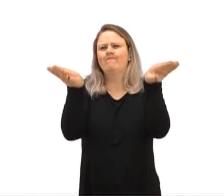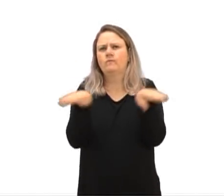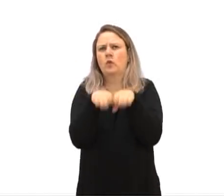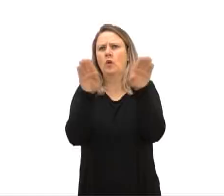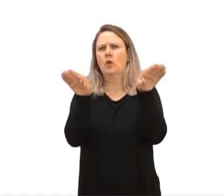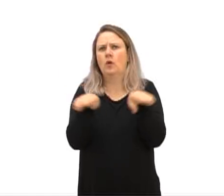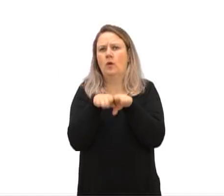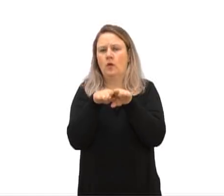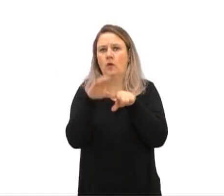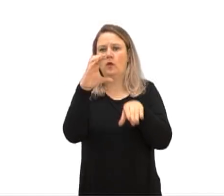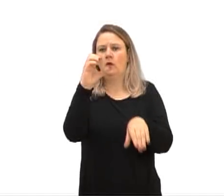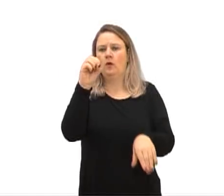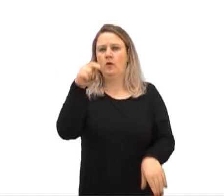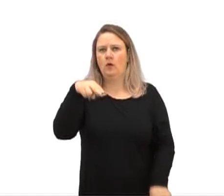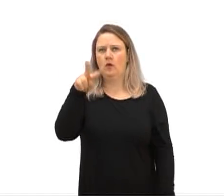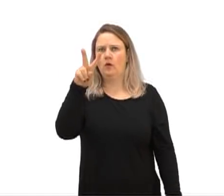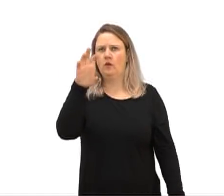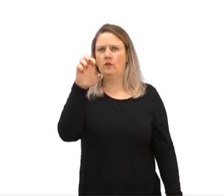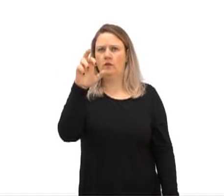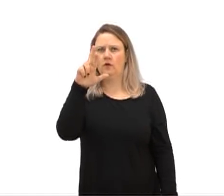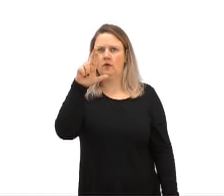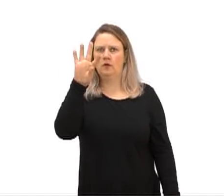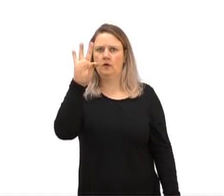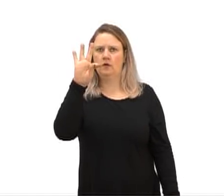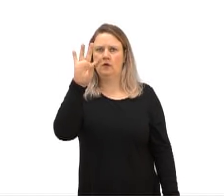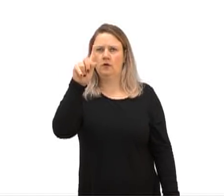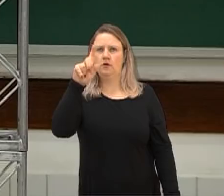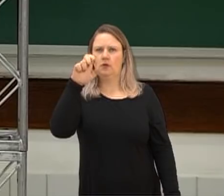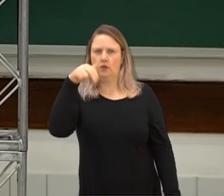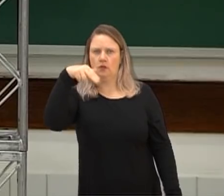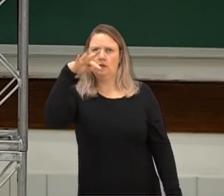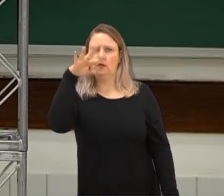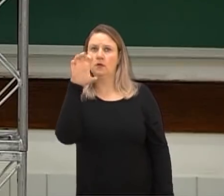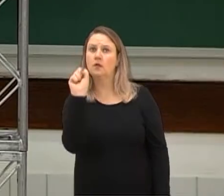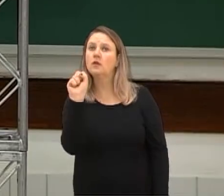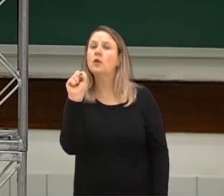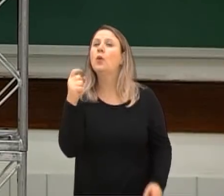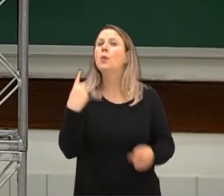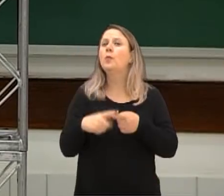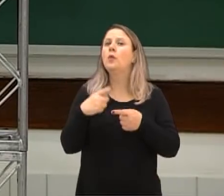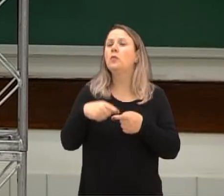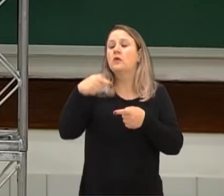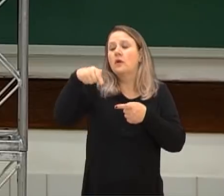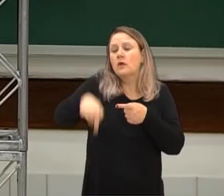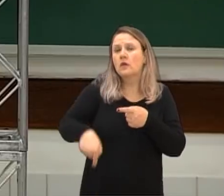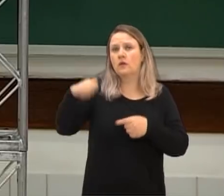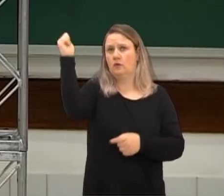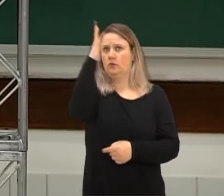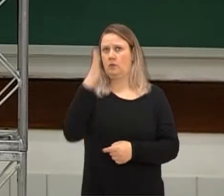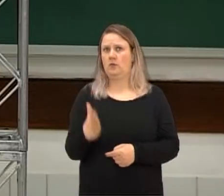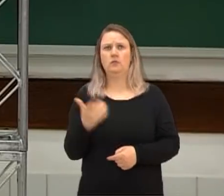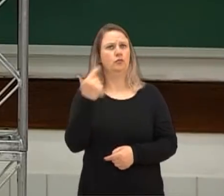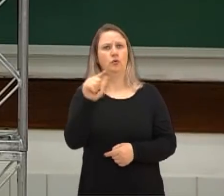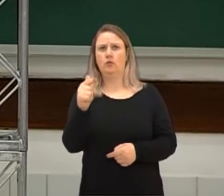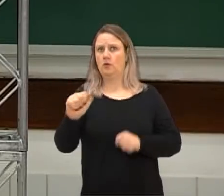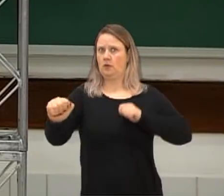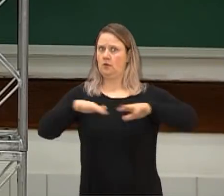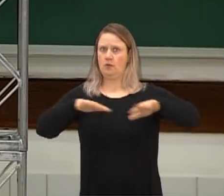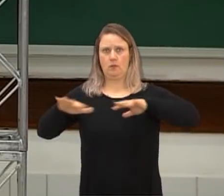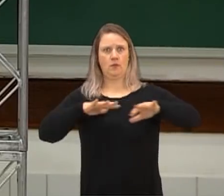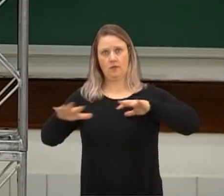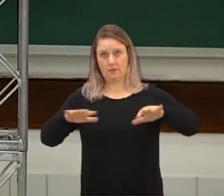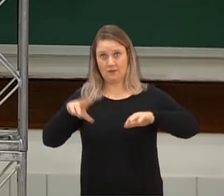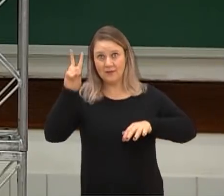tectônicas convergentes. E por que no Brasil não há a incidência de terremotos importantes? A prof comentou com